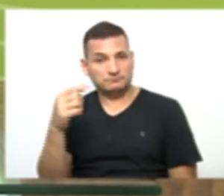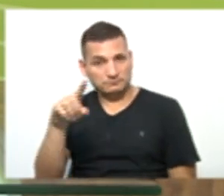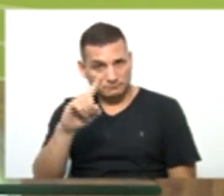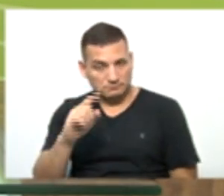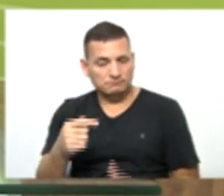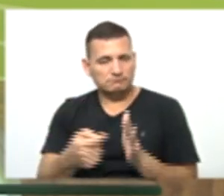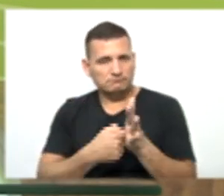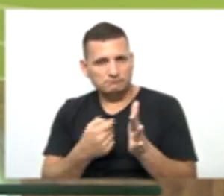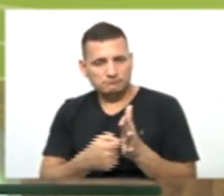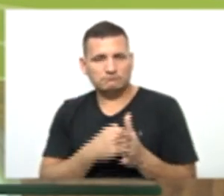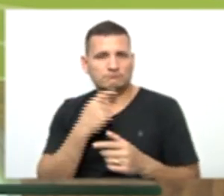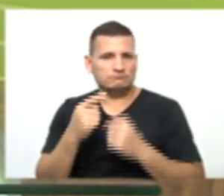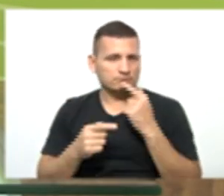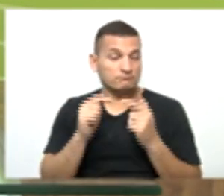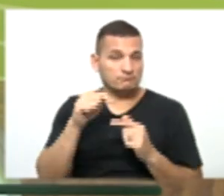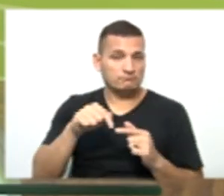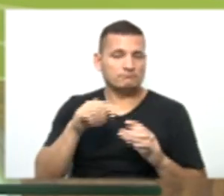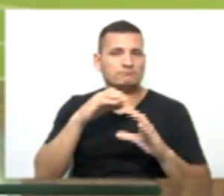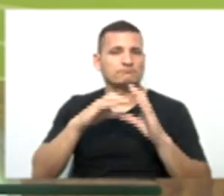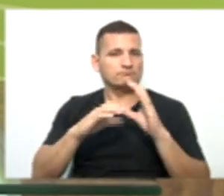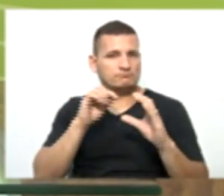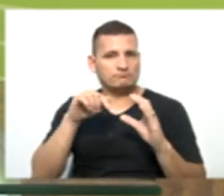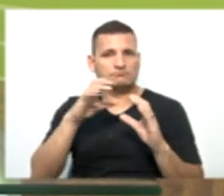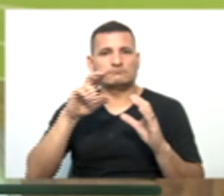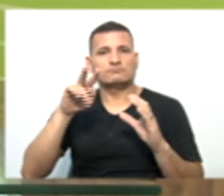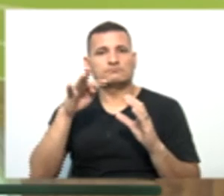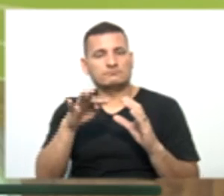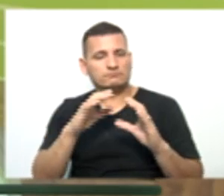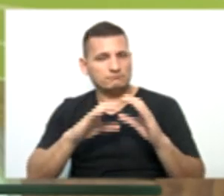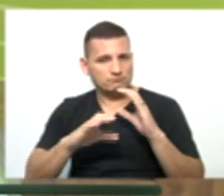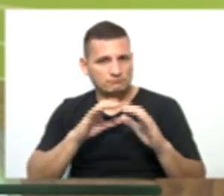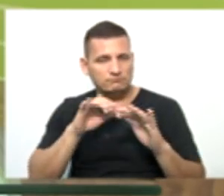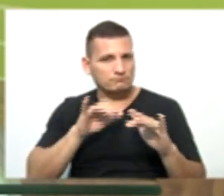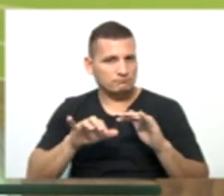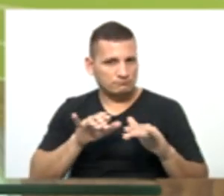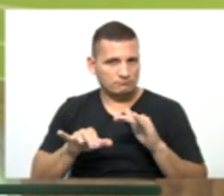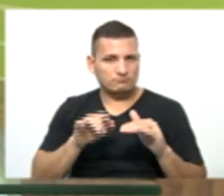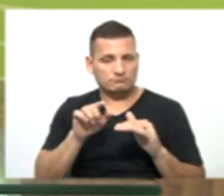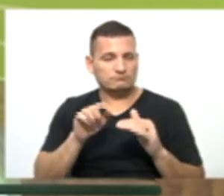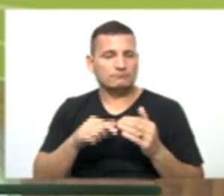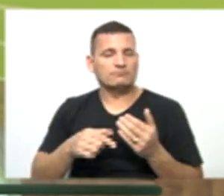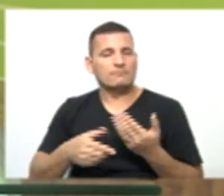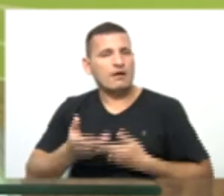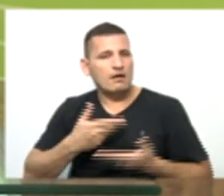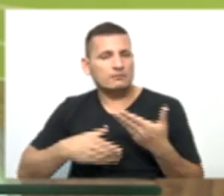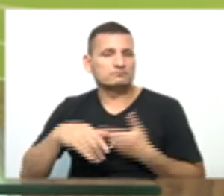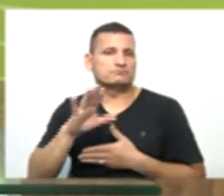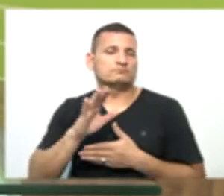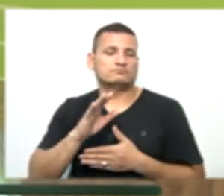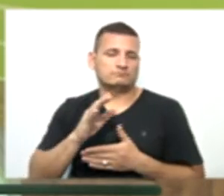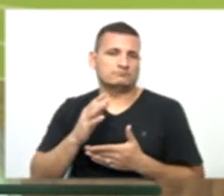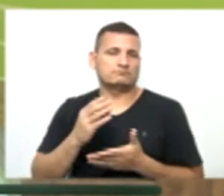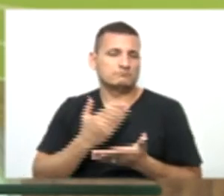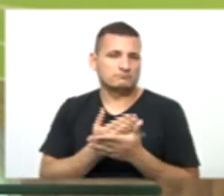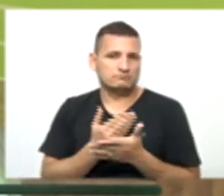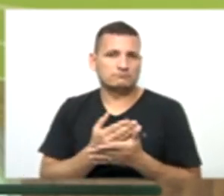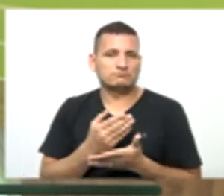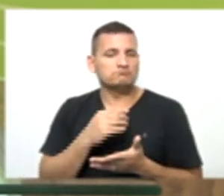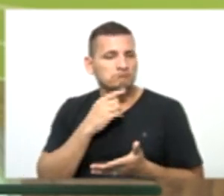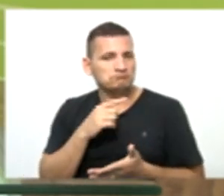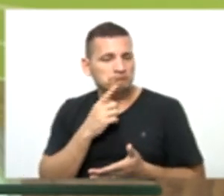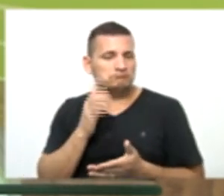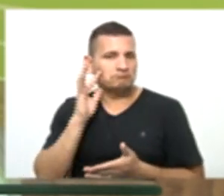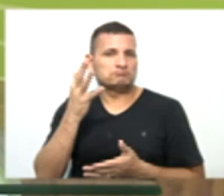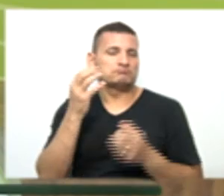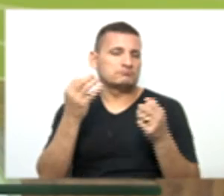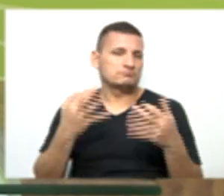de vocês, falando aqui no chat conosco, para que a nossa aula seja mais interativa e nós possamos tirar as dúvidas de vocês. Estou aqui